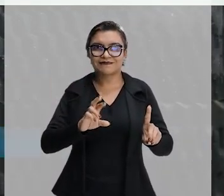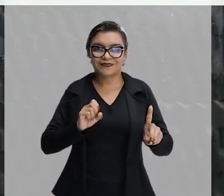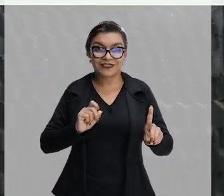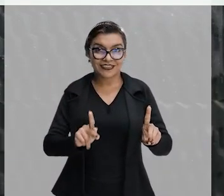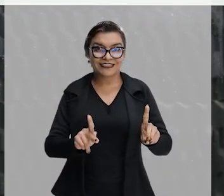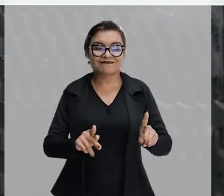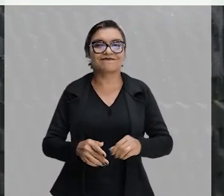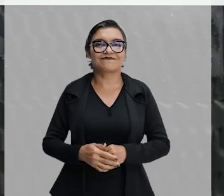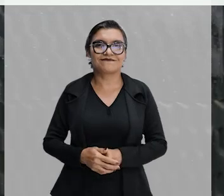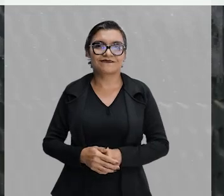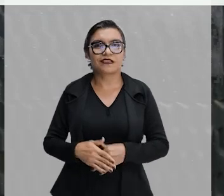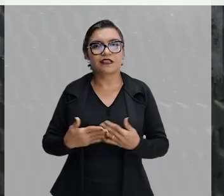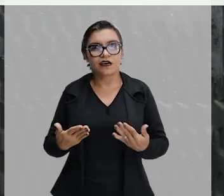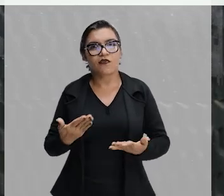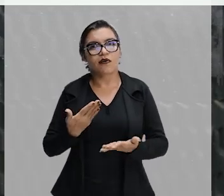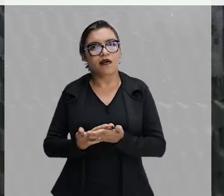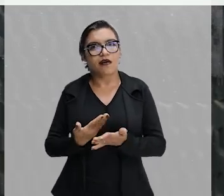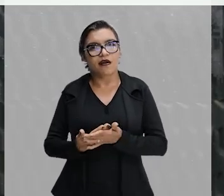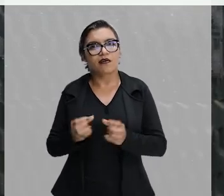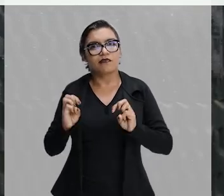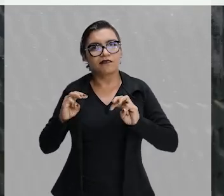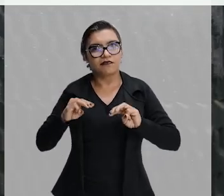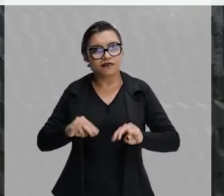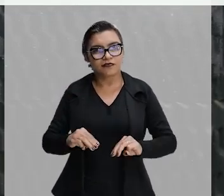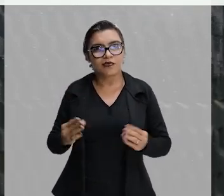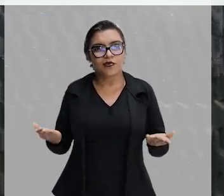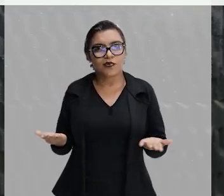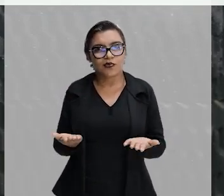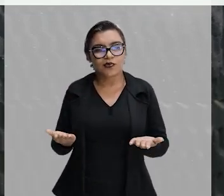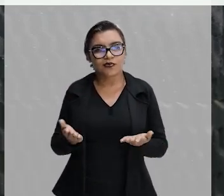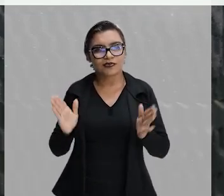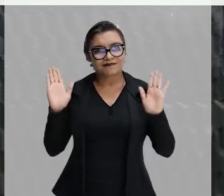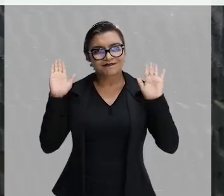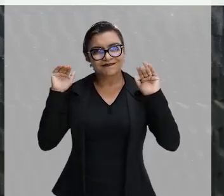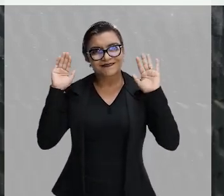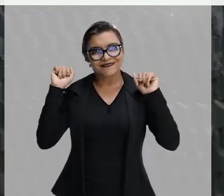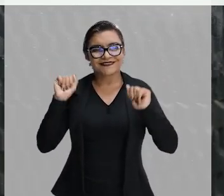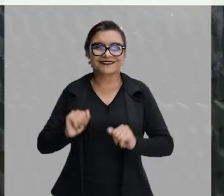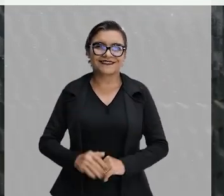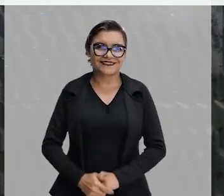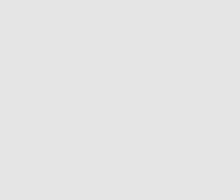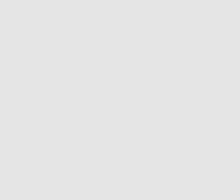8, tá ok? Então, com isso, nós finalizamos a aula de hoje e até a próxima.